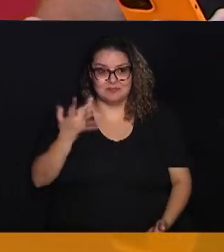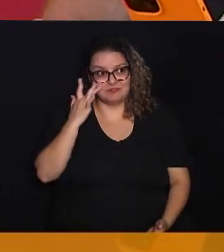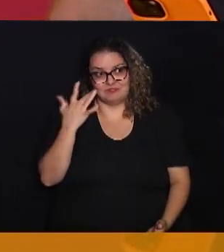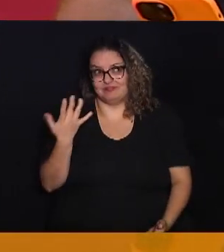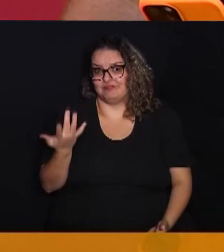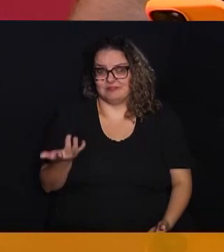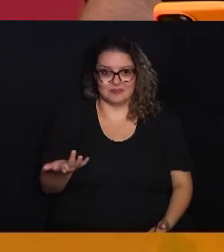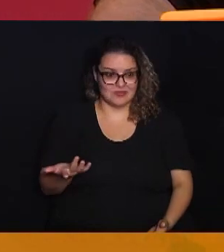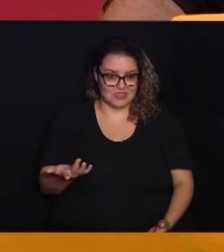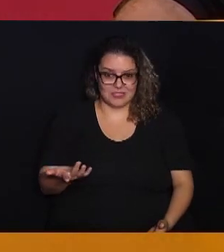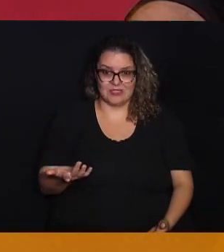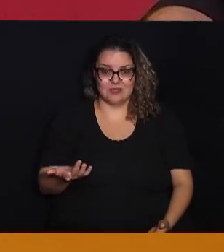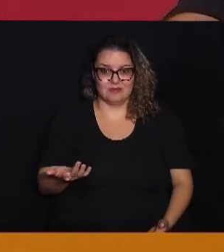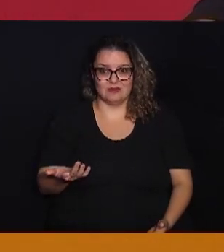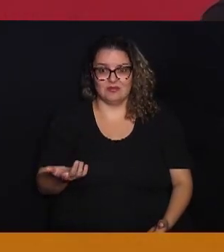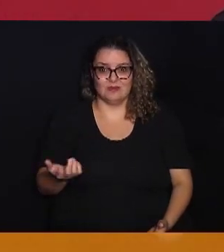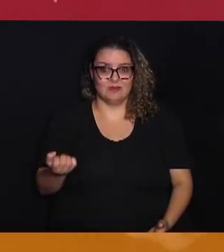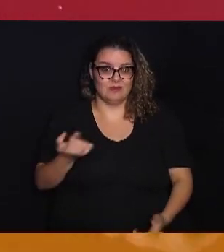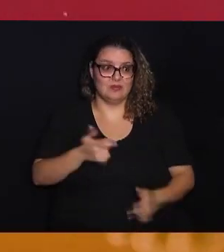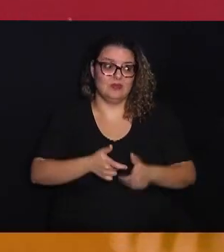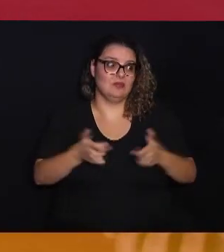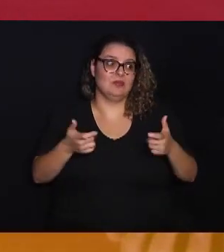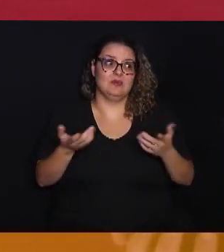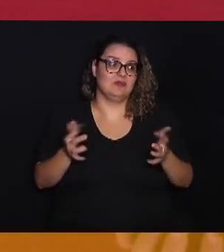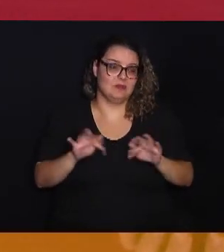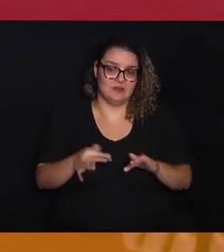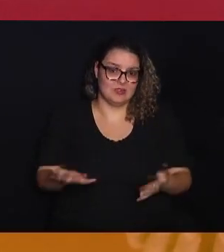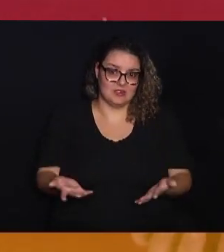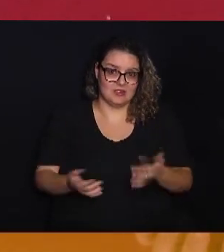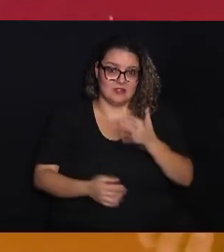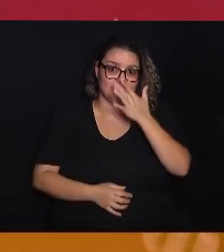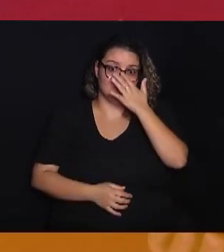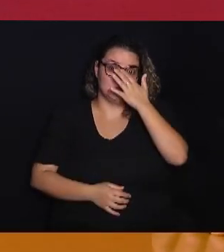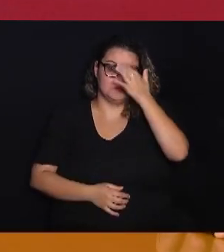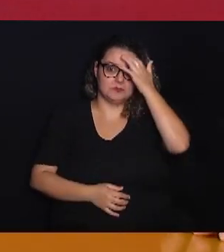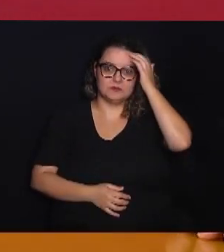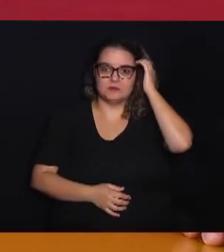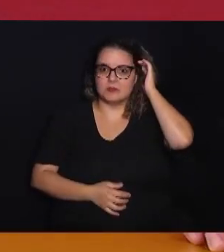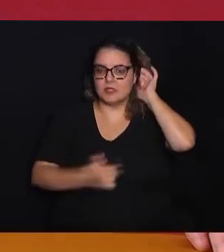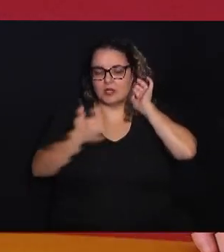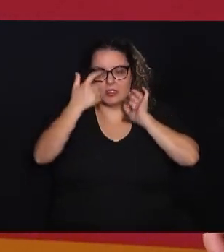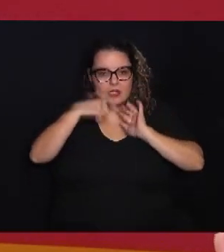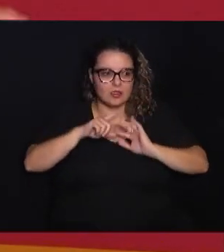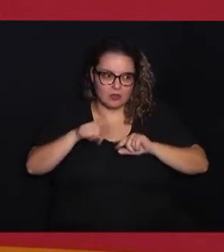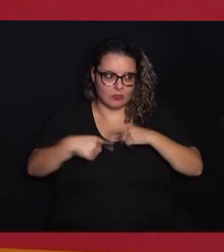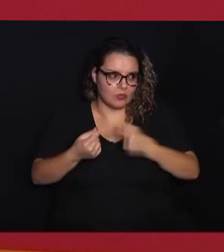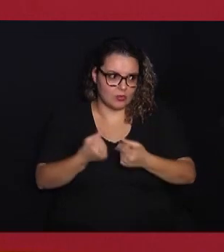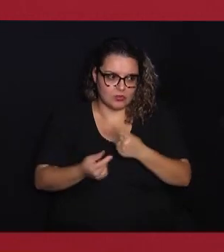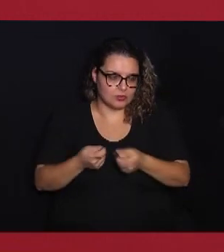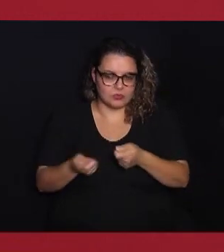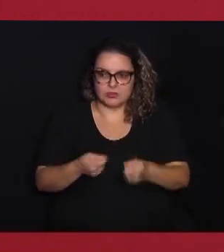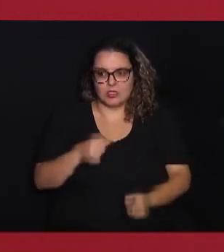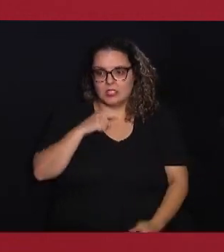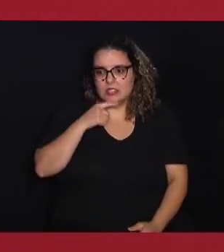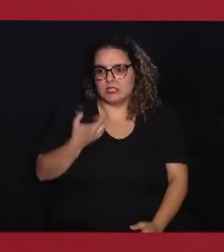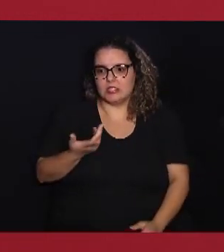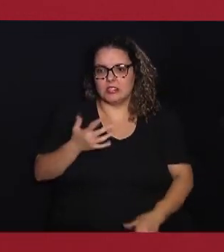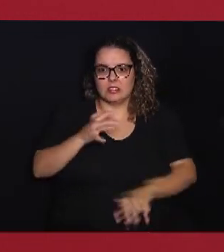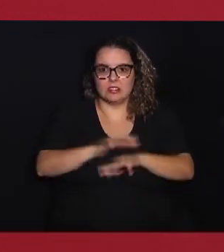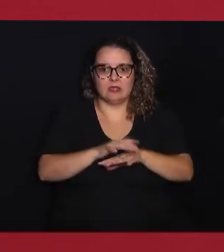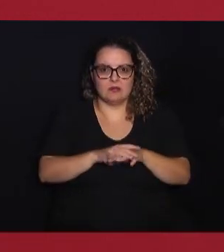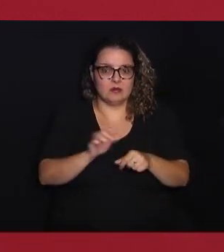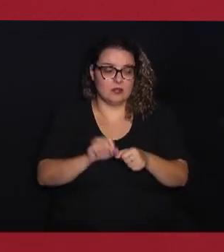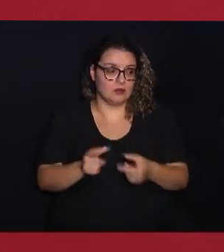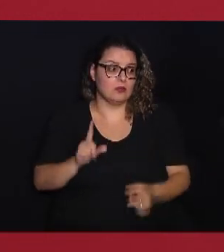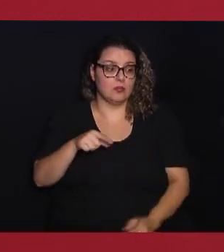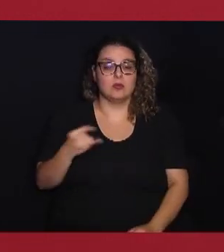sabe, de fato, o quanto vai aumentá-la no final, né? Mesmo eu, ou mesmo outros economistas, ninguém fica fazendo